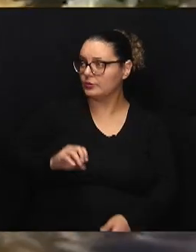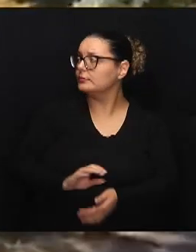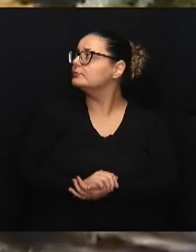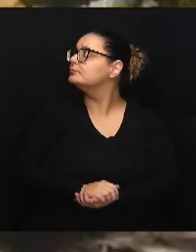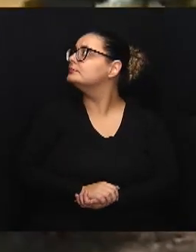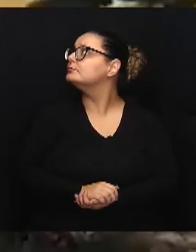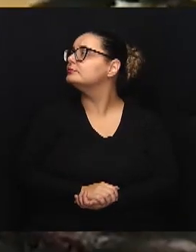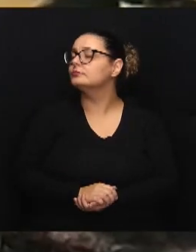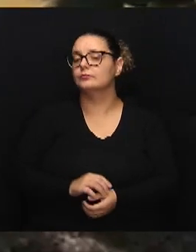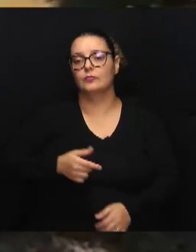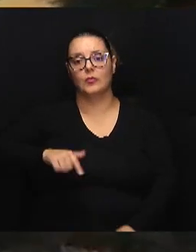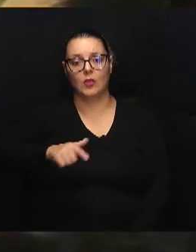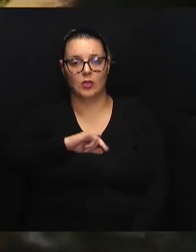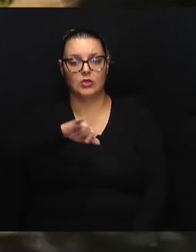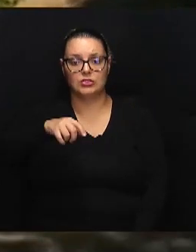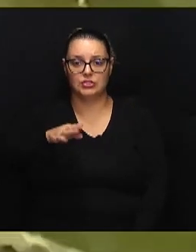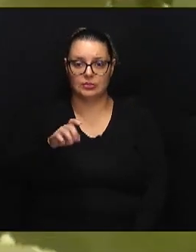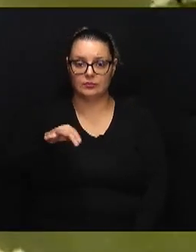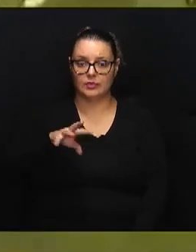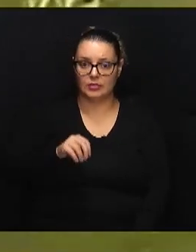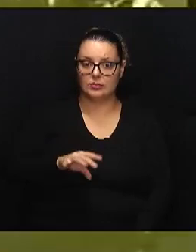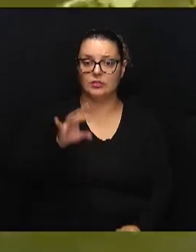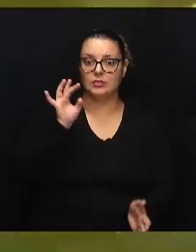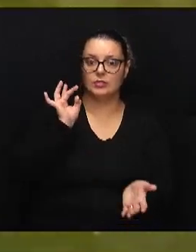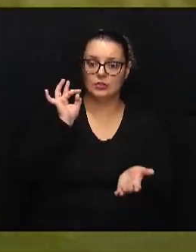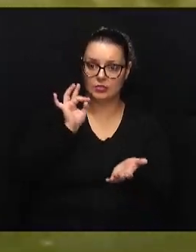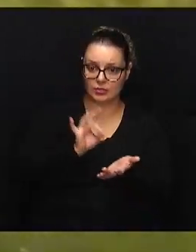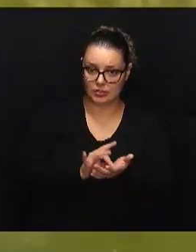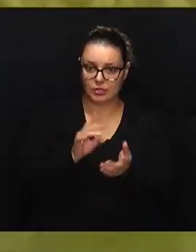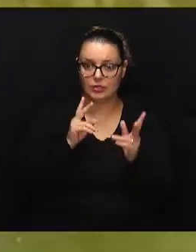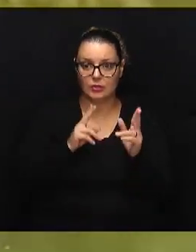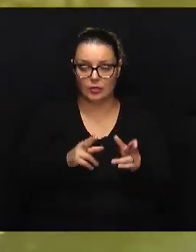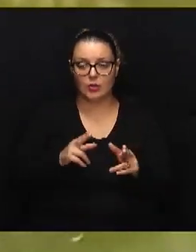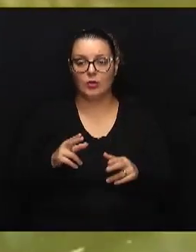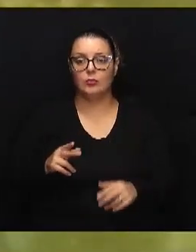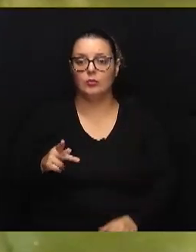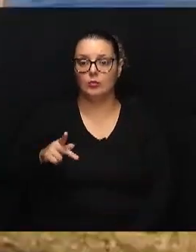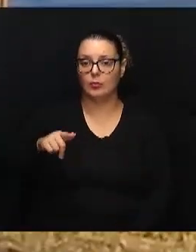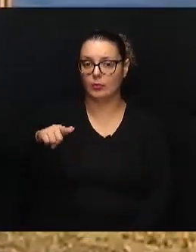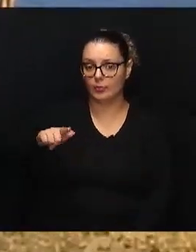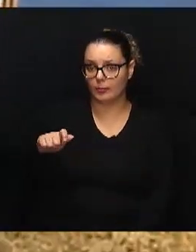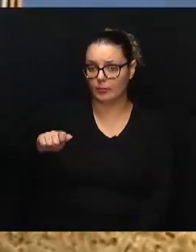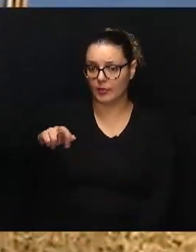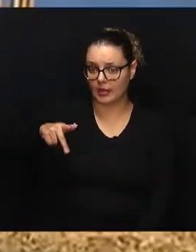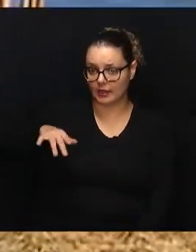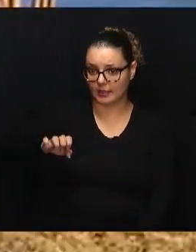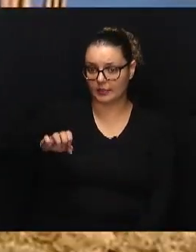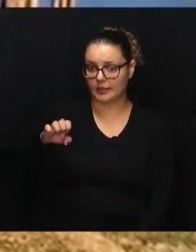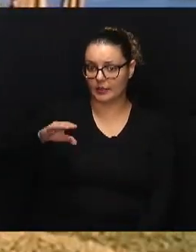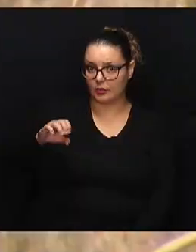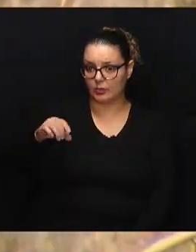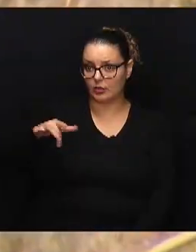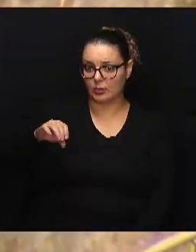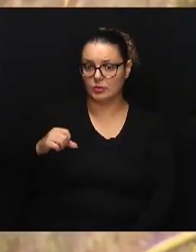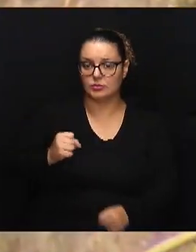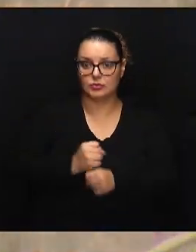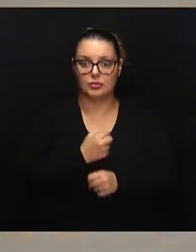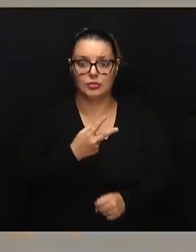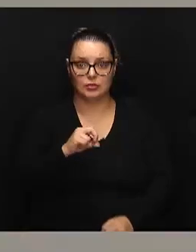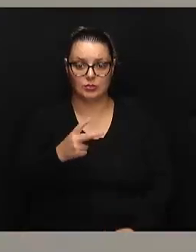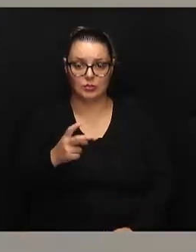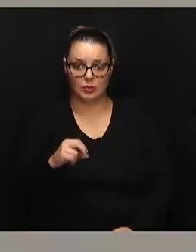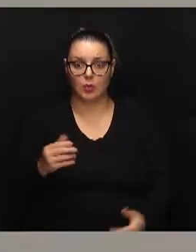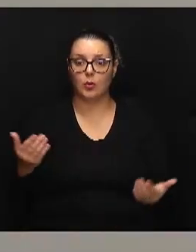A Lagoa do Jambeiro já foi oficializada como um parque ecológico no ano de 2020. Hoje,